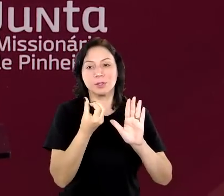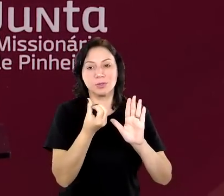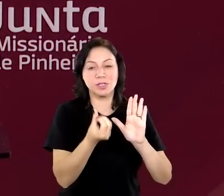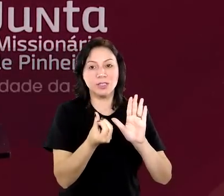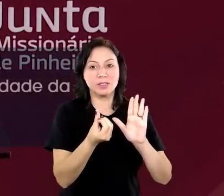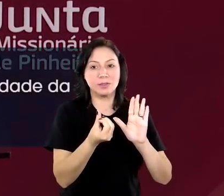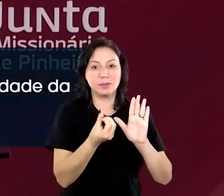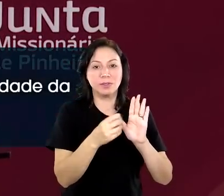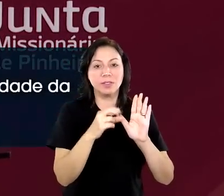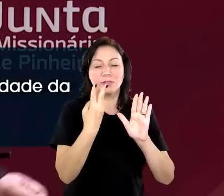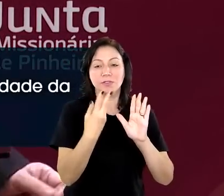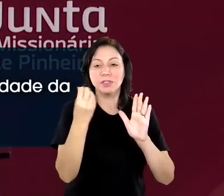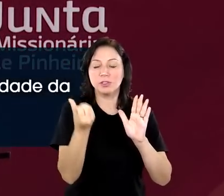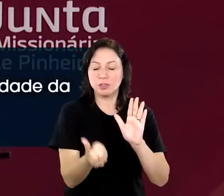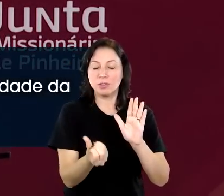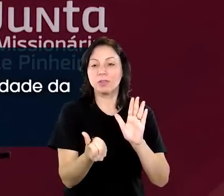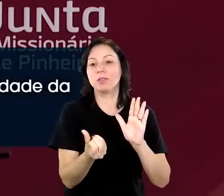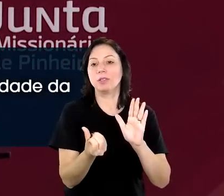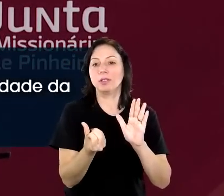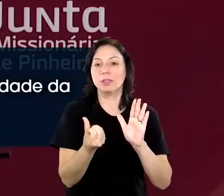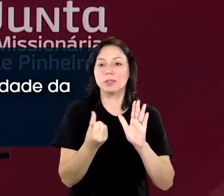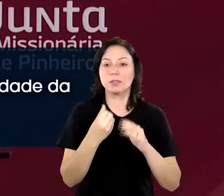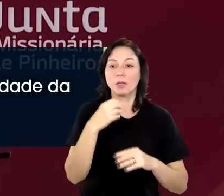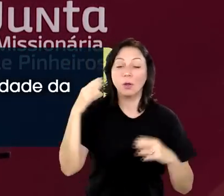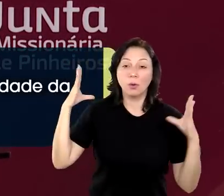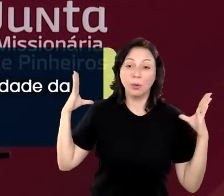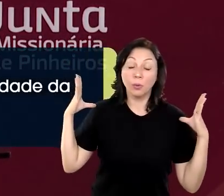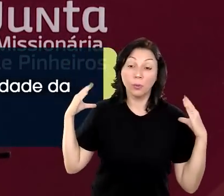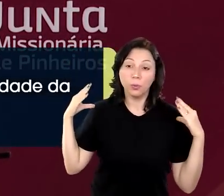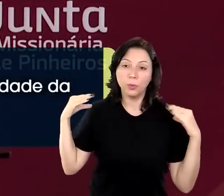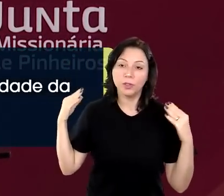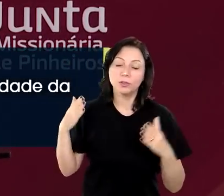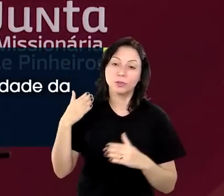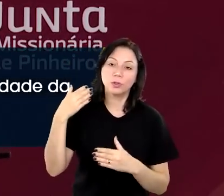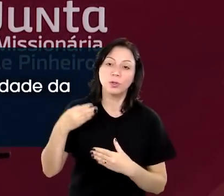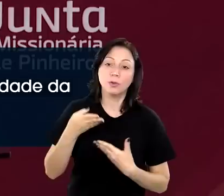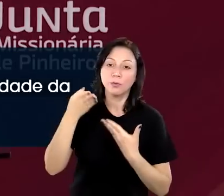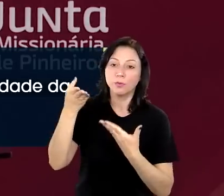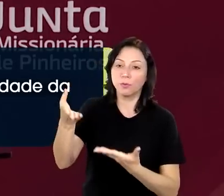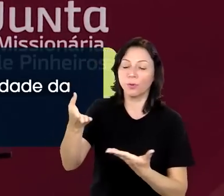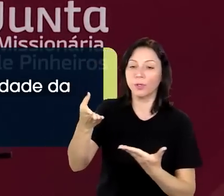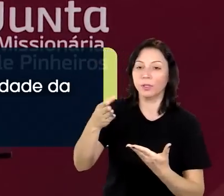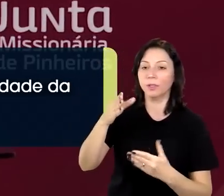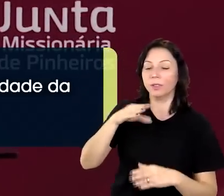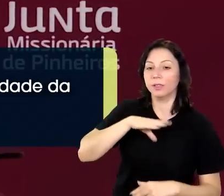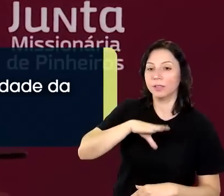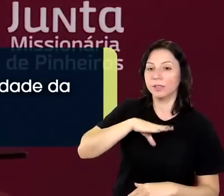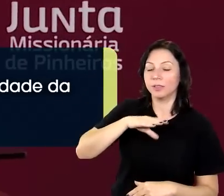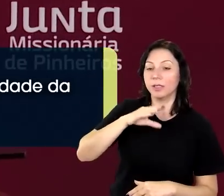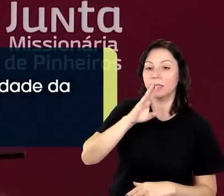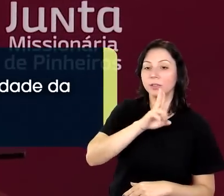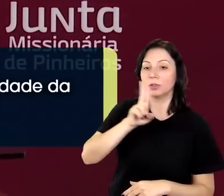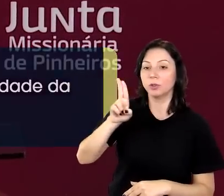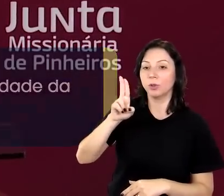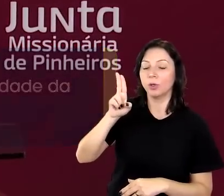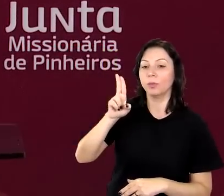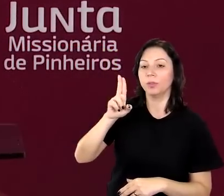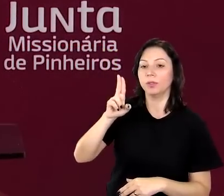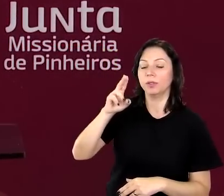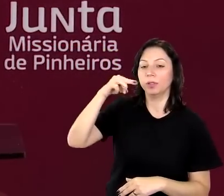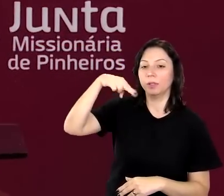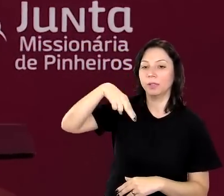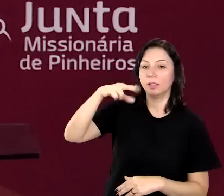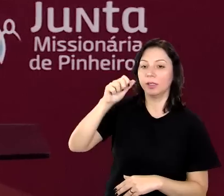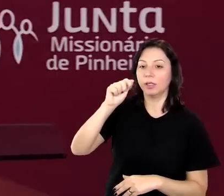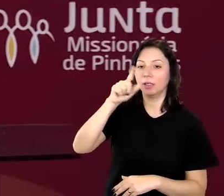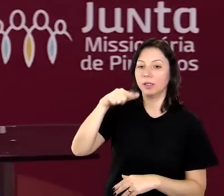Gabriel enviado da parte de Deus para uma cidade da Galiléia chamada Nazaré. Então o desafio